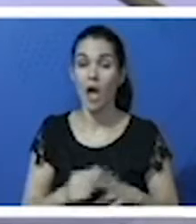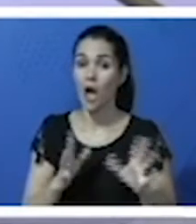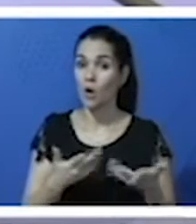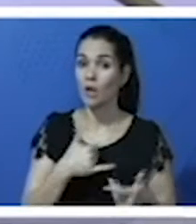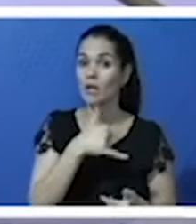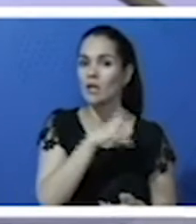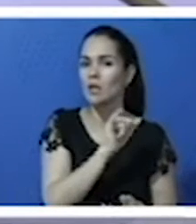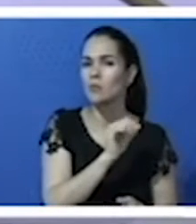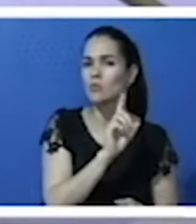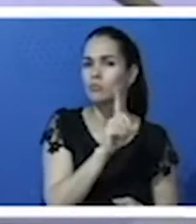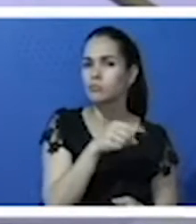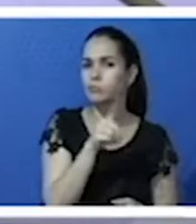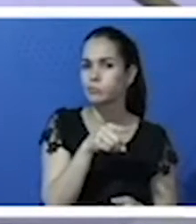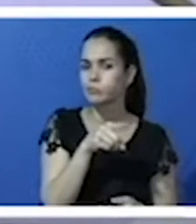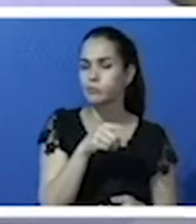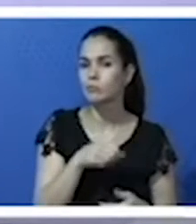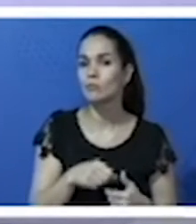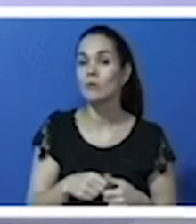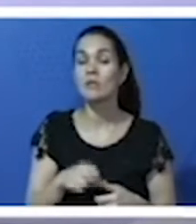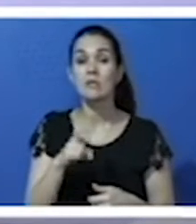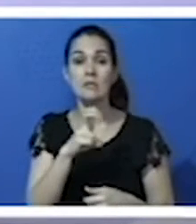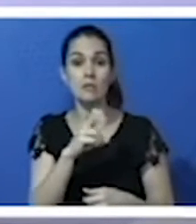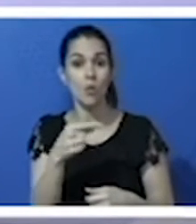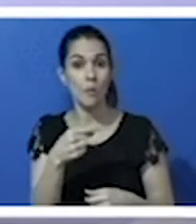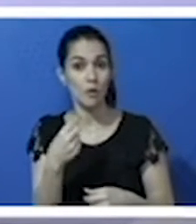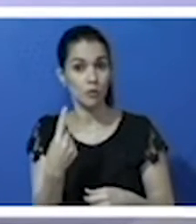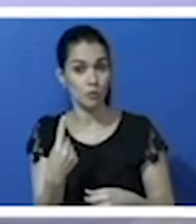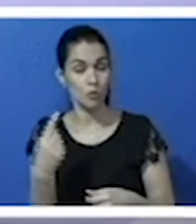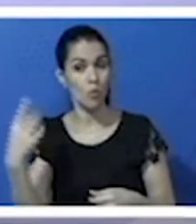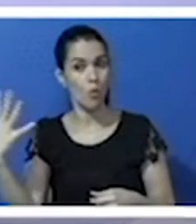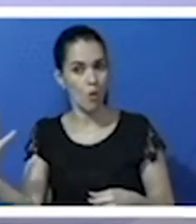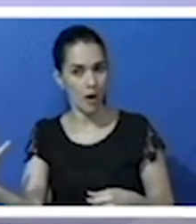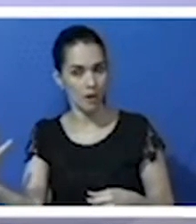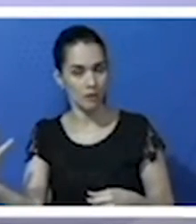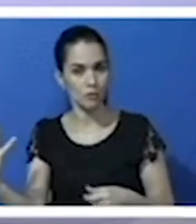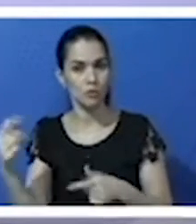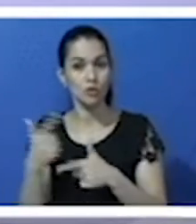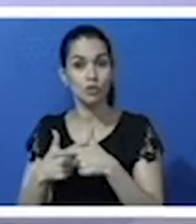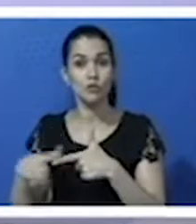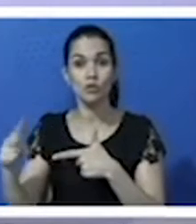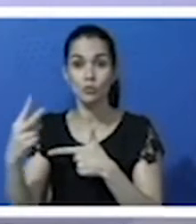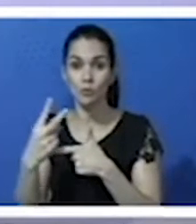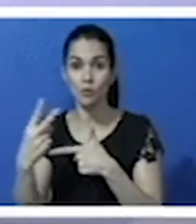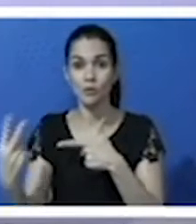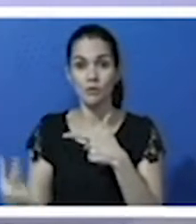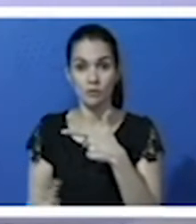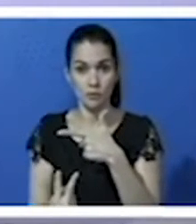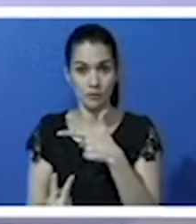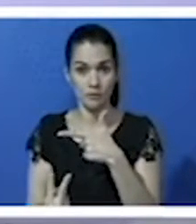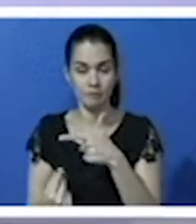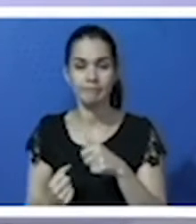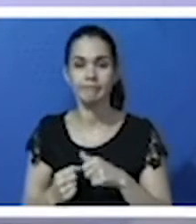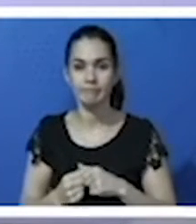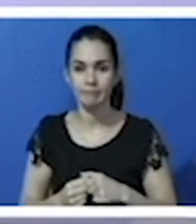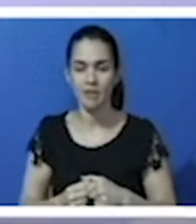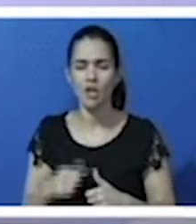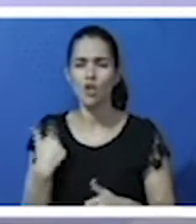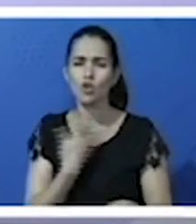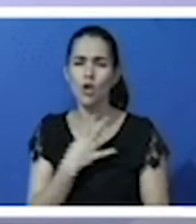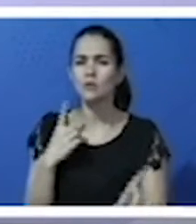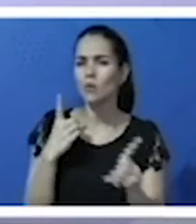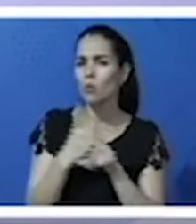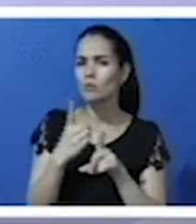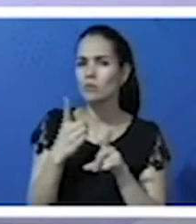Agora aqui, 5 menos 1 dá 4, 4 dividido por 2 dá 2. Então nós encontramos aqui os valores de